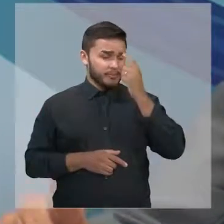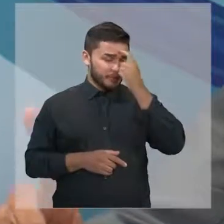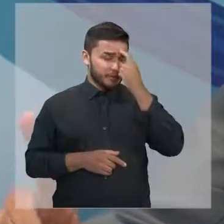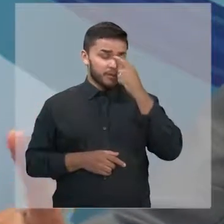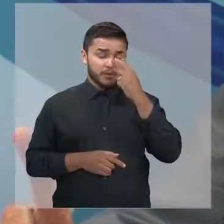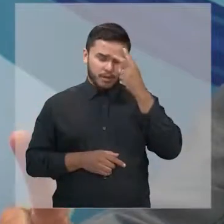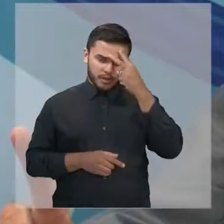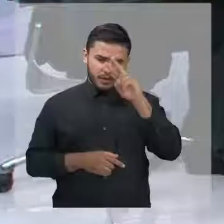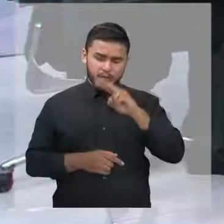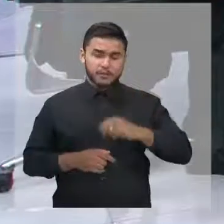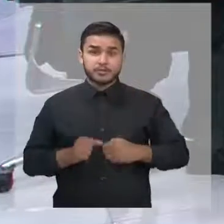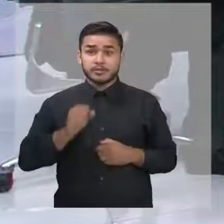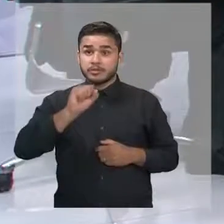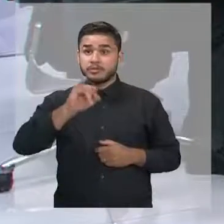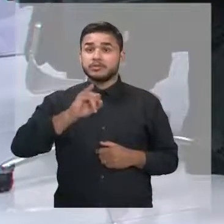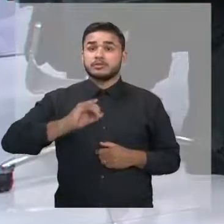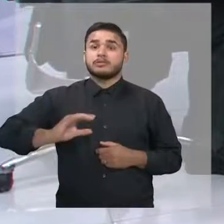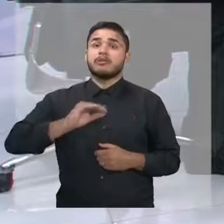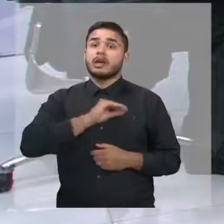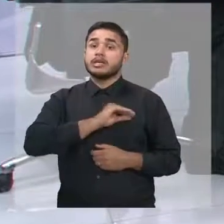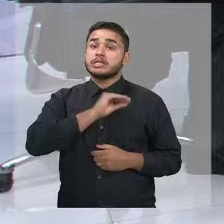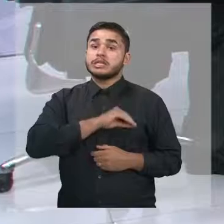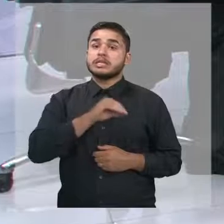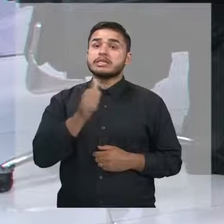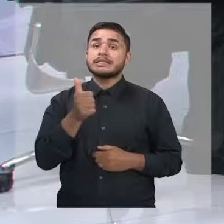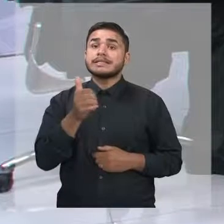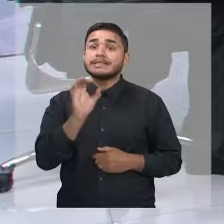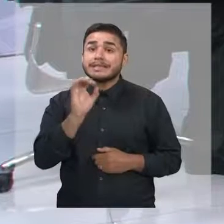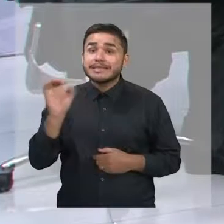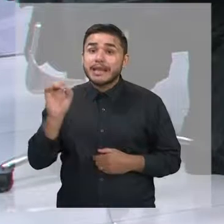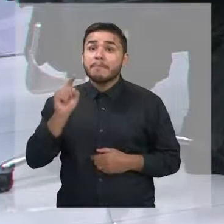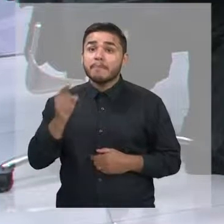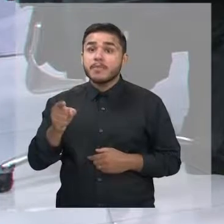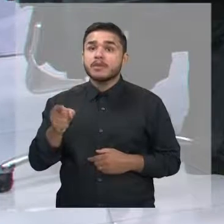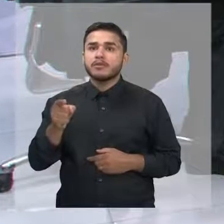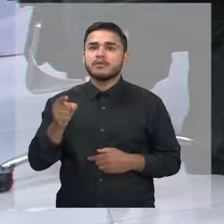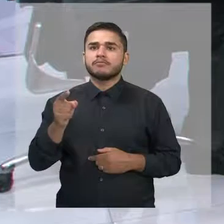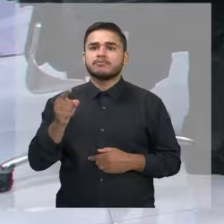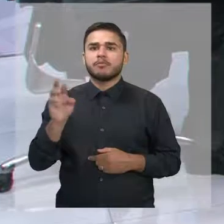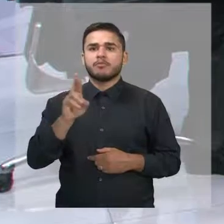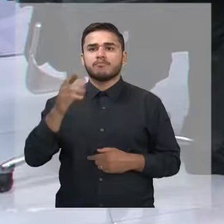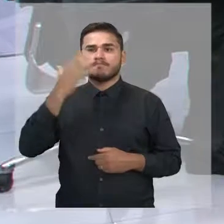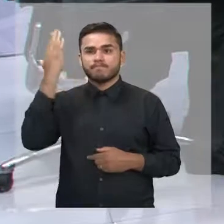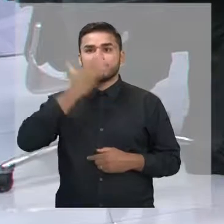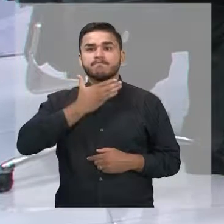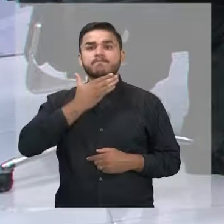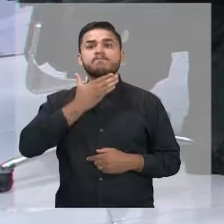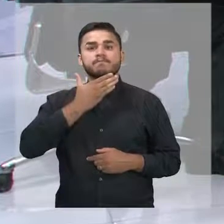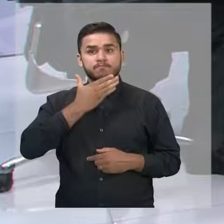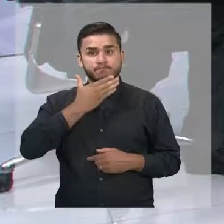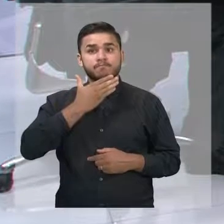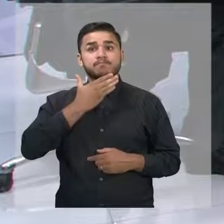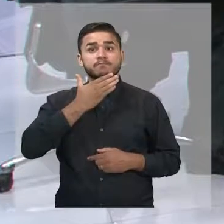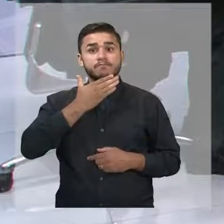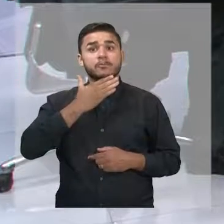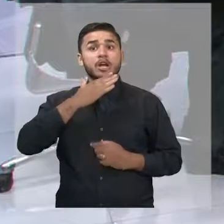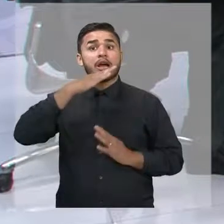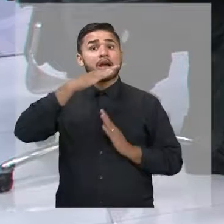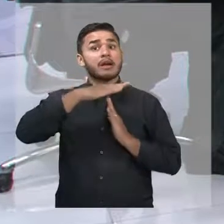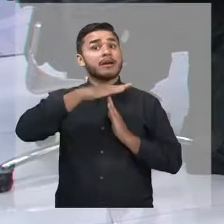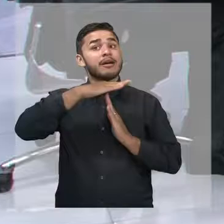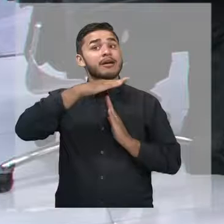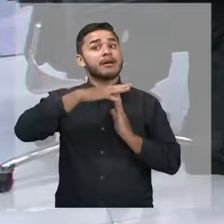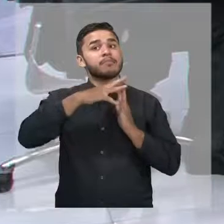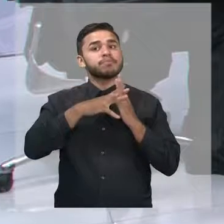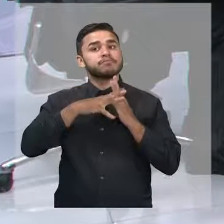teto constitucional. E agora é dever desse cidadão devolver o que recebeu a mais. Então, ele vai ter que viver